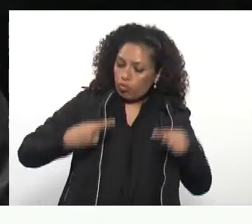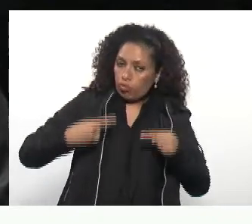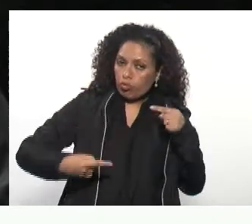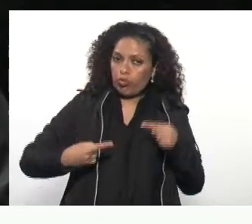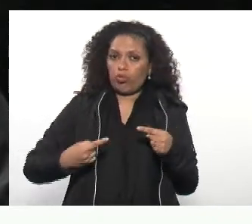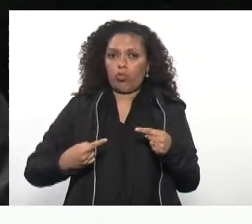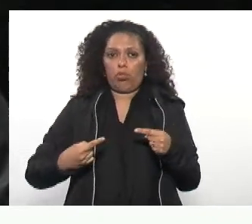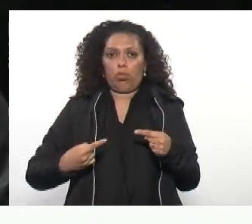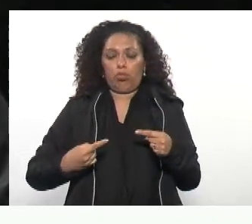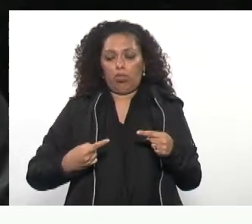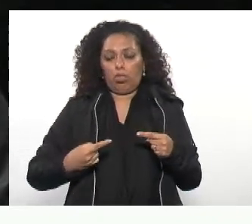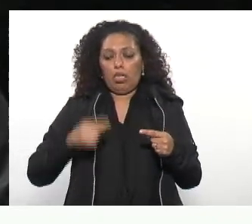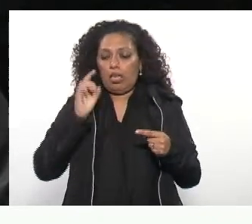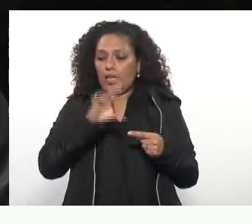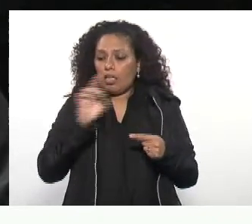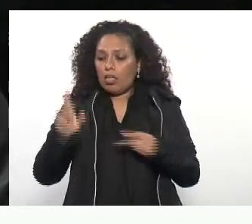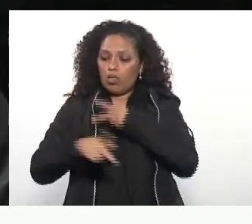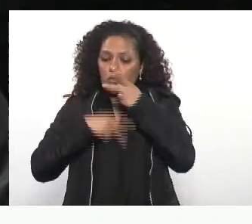condições mudam, enfim.